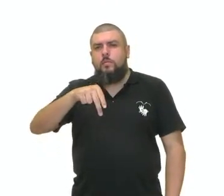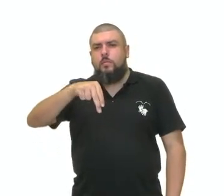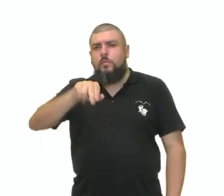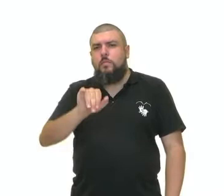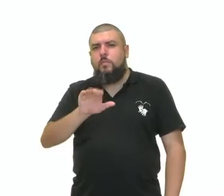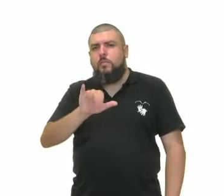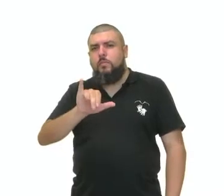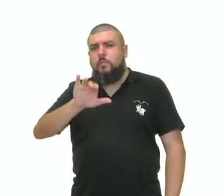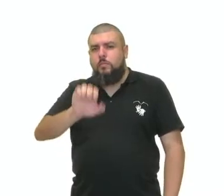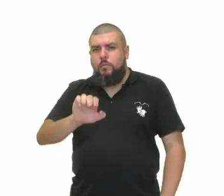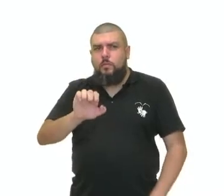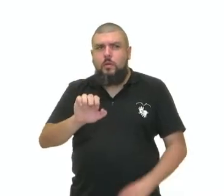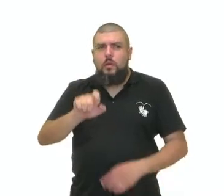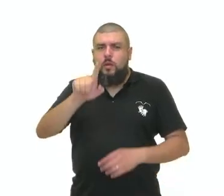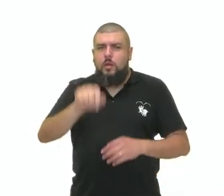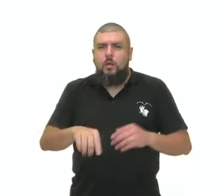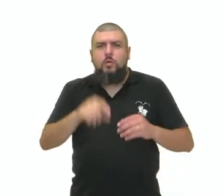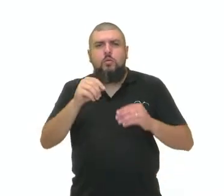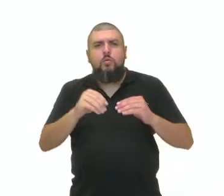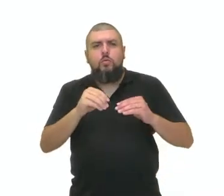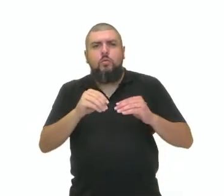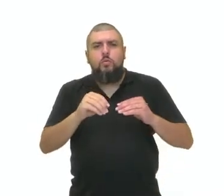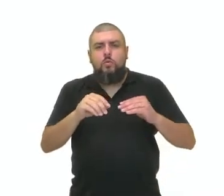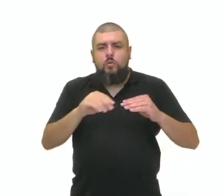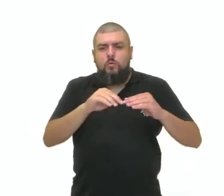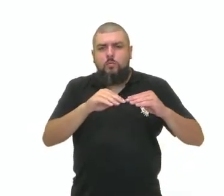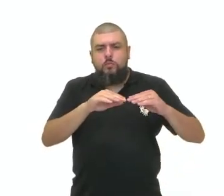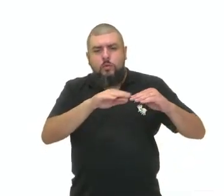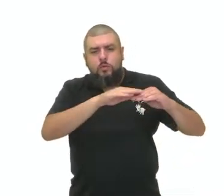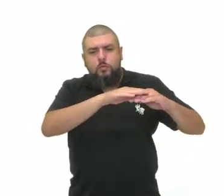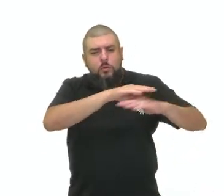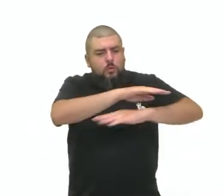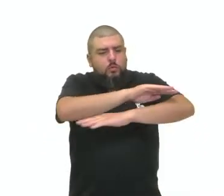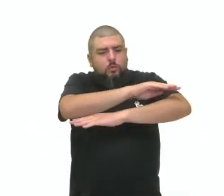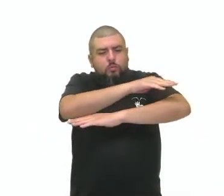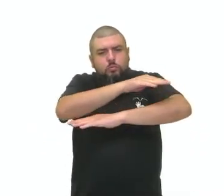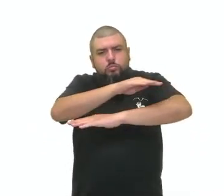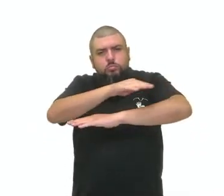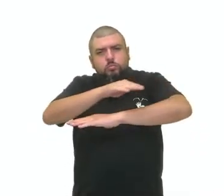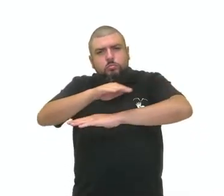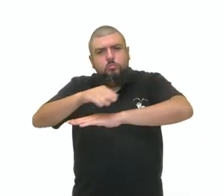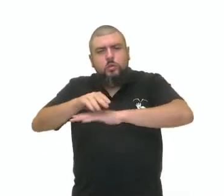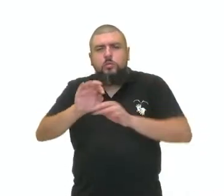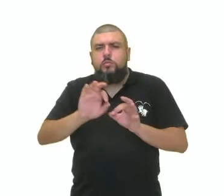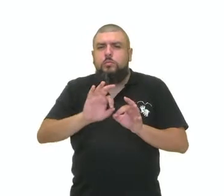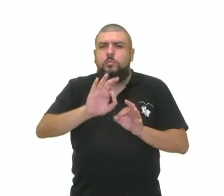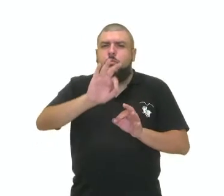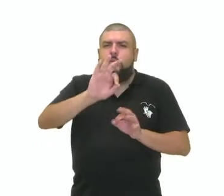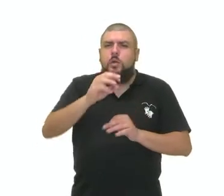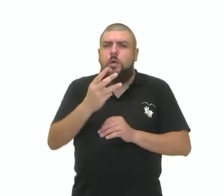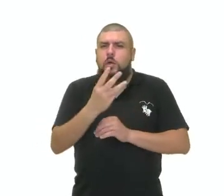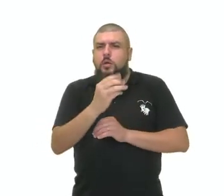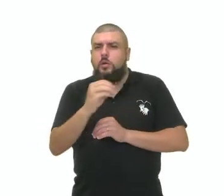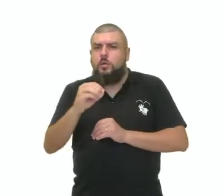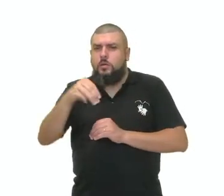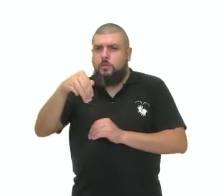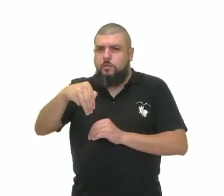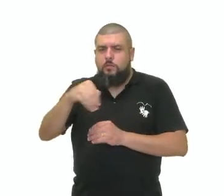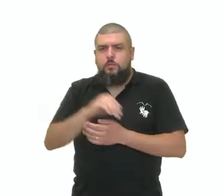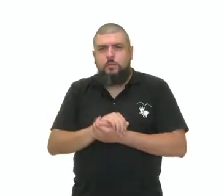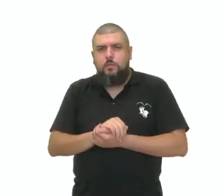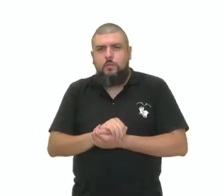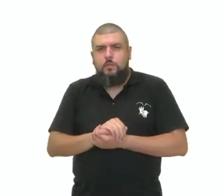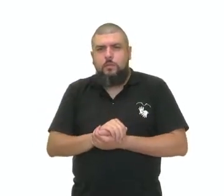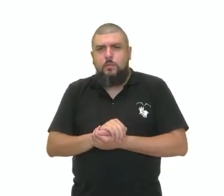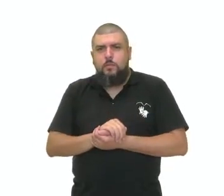né? Alguns autores colocam abaixo de 300 metros de altitude. Os planaltos já são terrenos mais altos, né, onde ele tem os